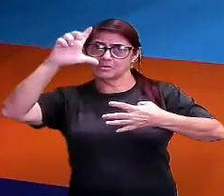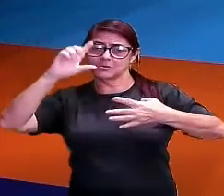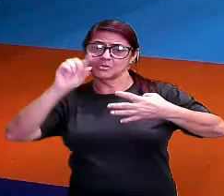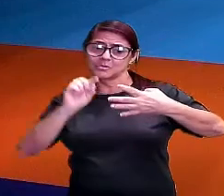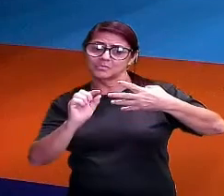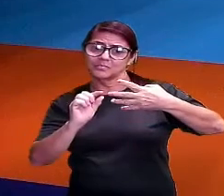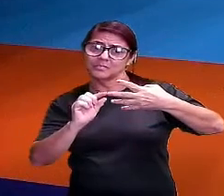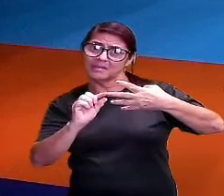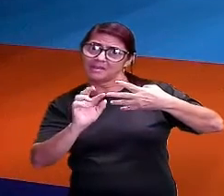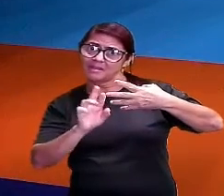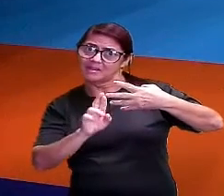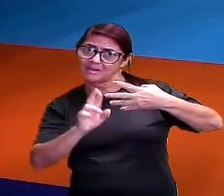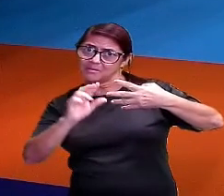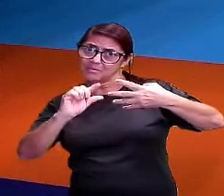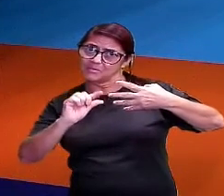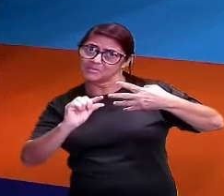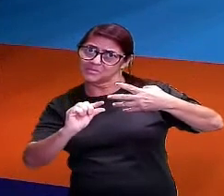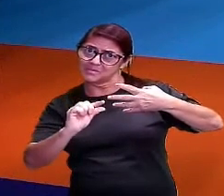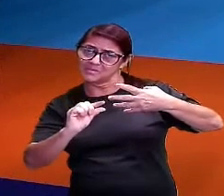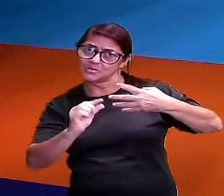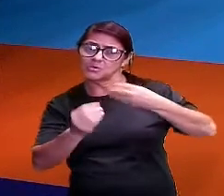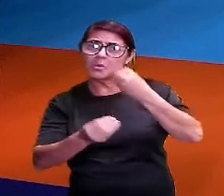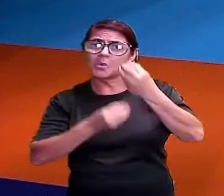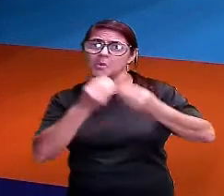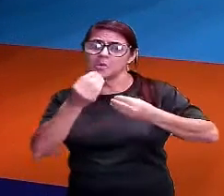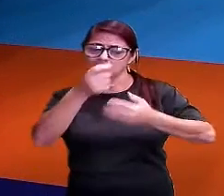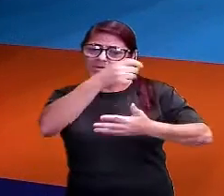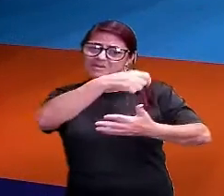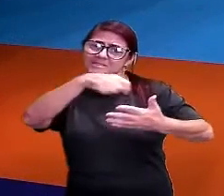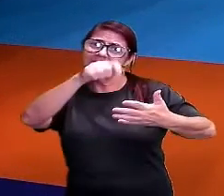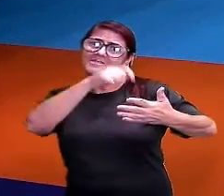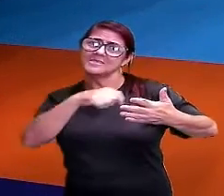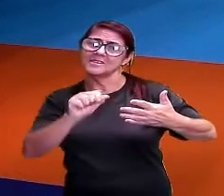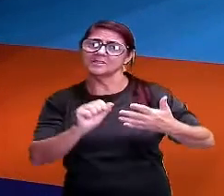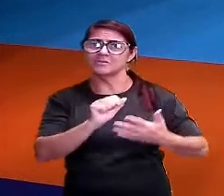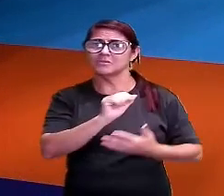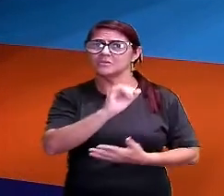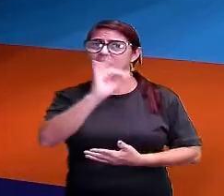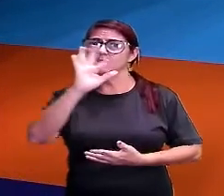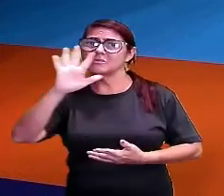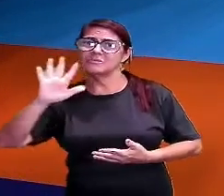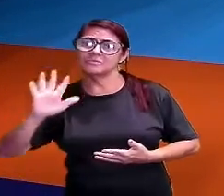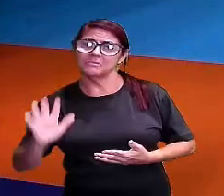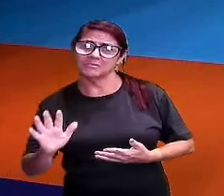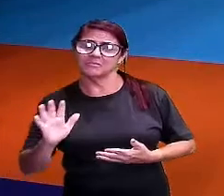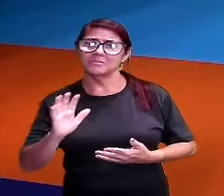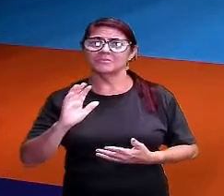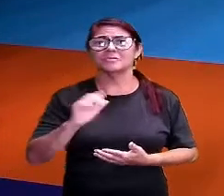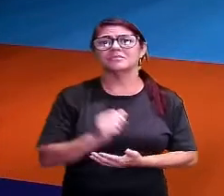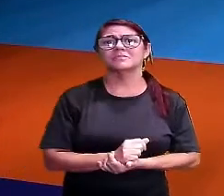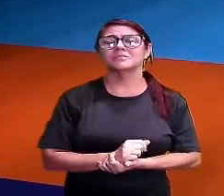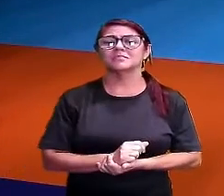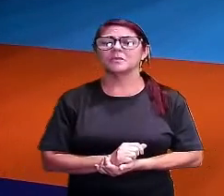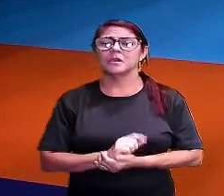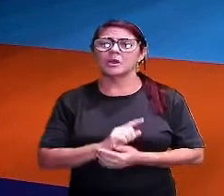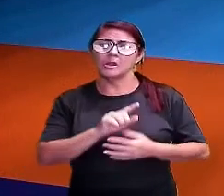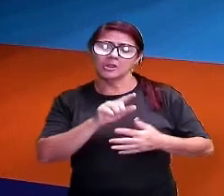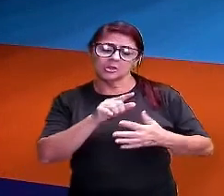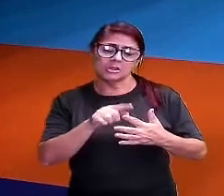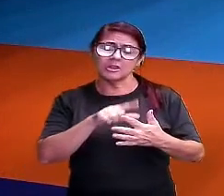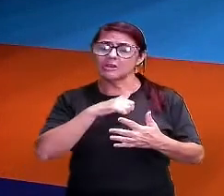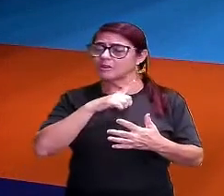R minúsculo, de forma escrita bastão, no alfabeto bastão. Do outro lado, do lado